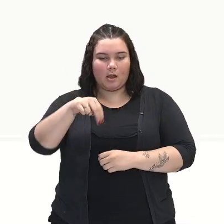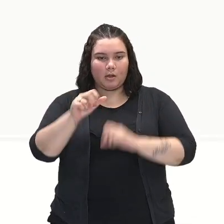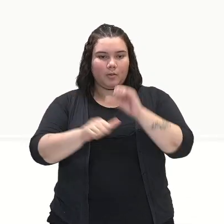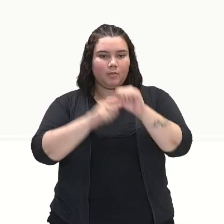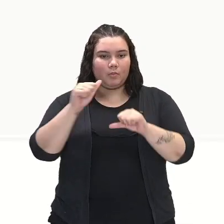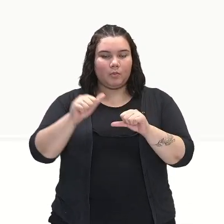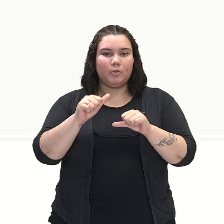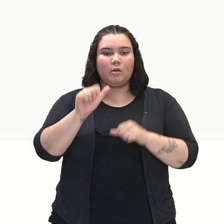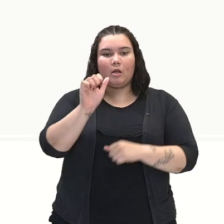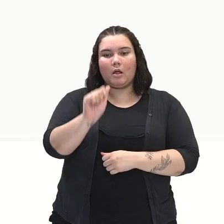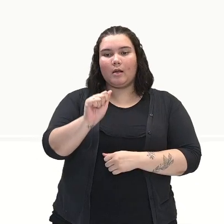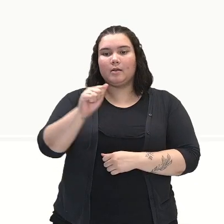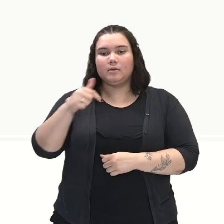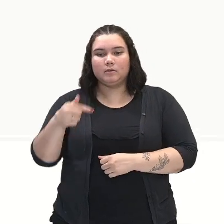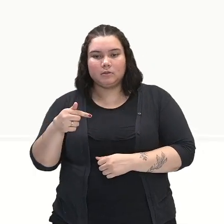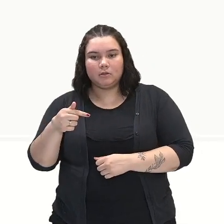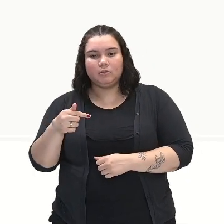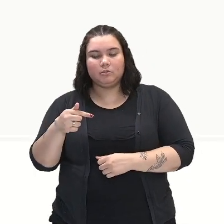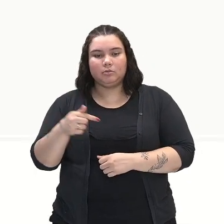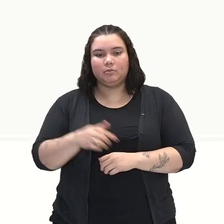de A7.